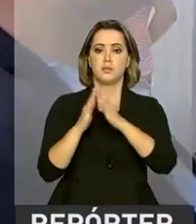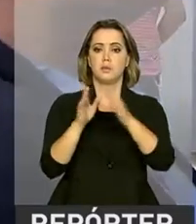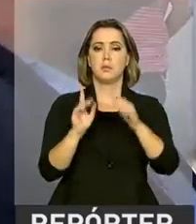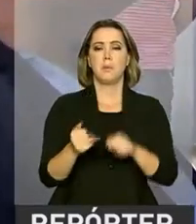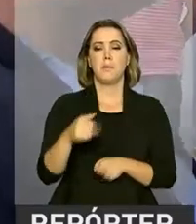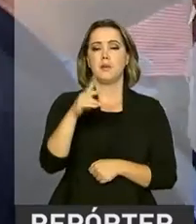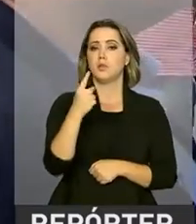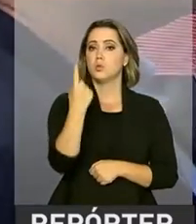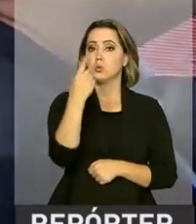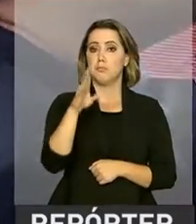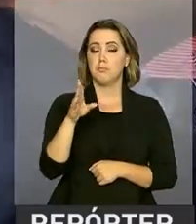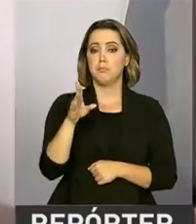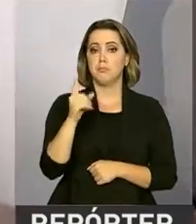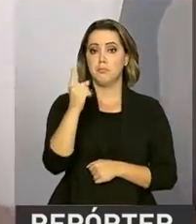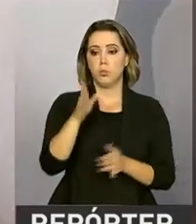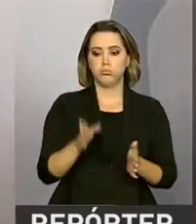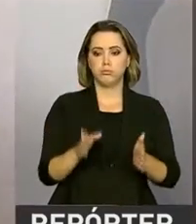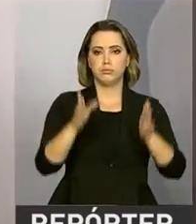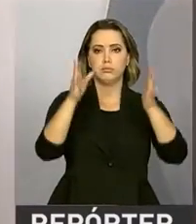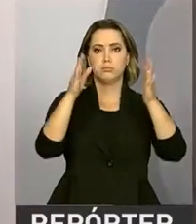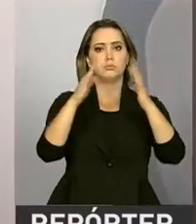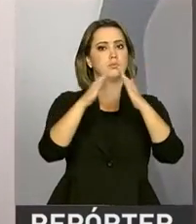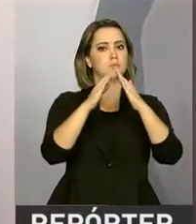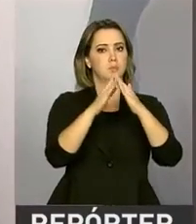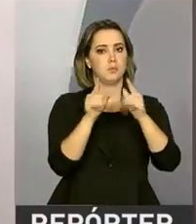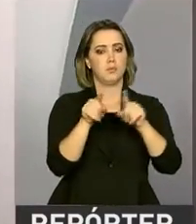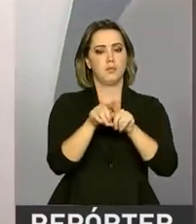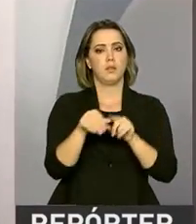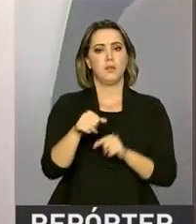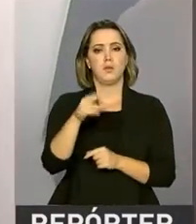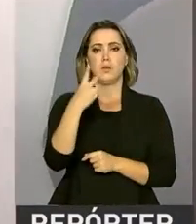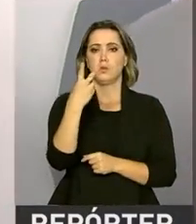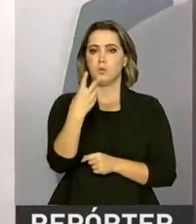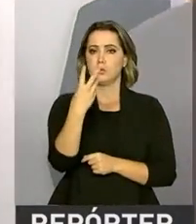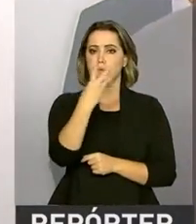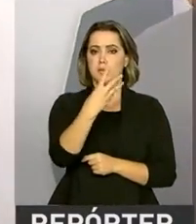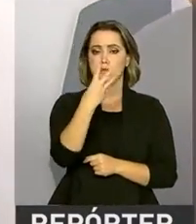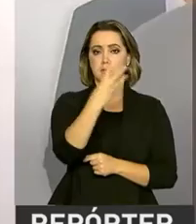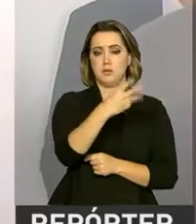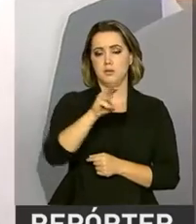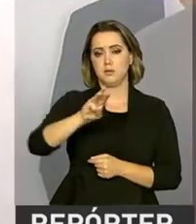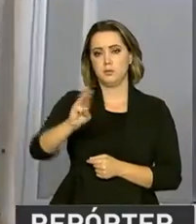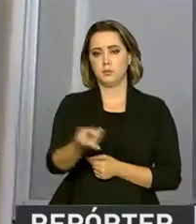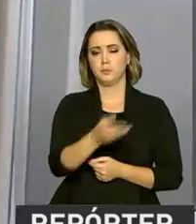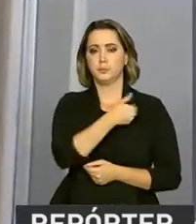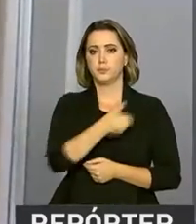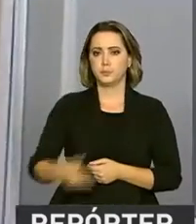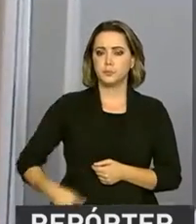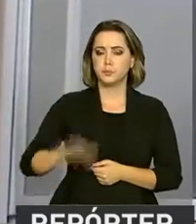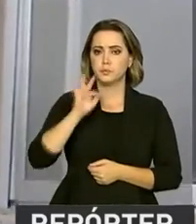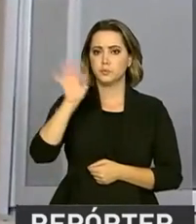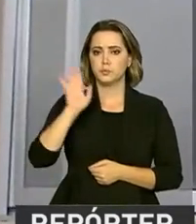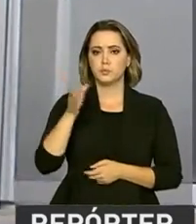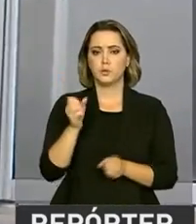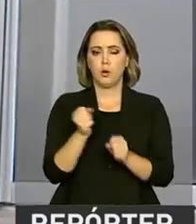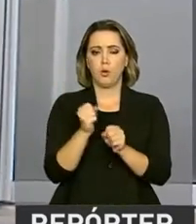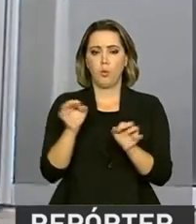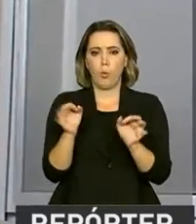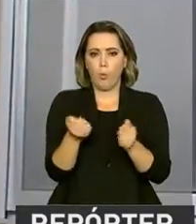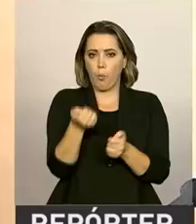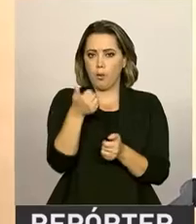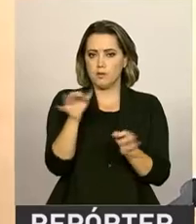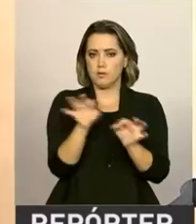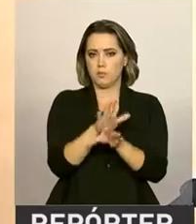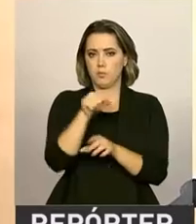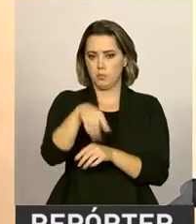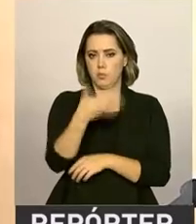o empreendimento conta com investimento de 233 milhões de reais do governo federal e deve estar pronto em dezembro deste